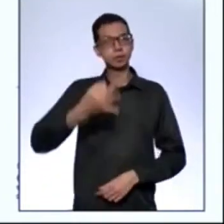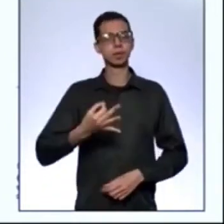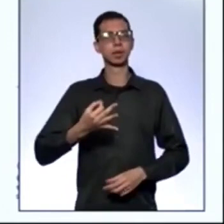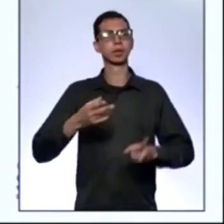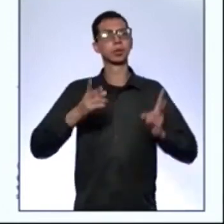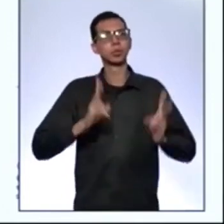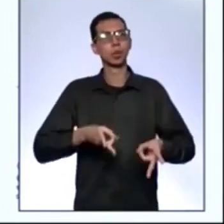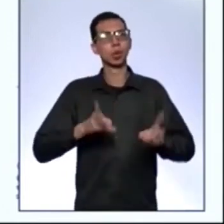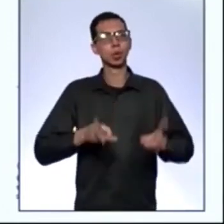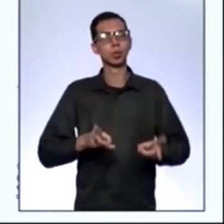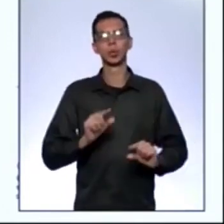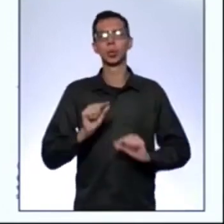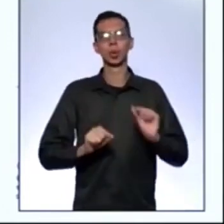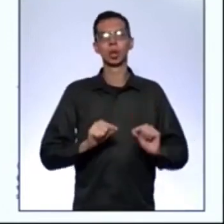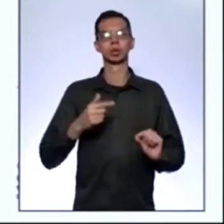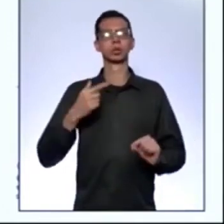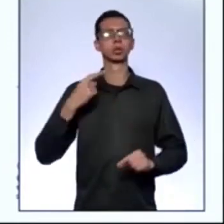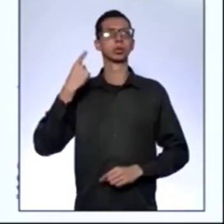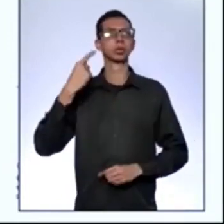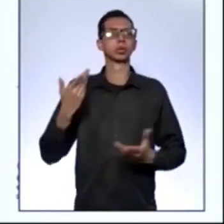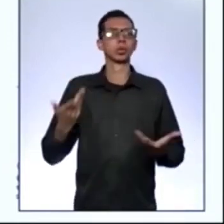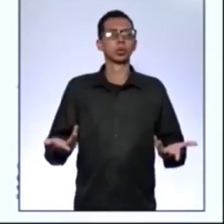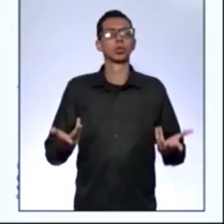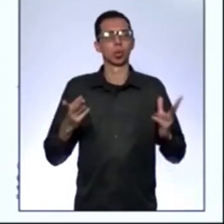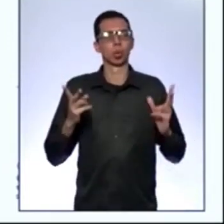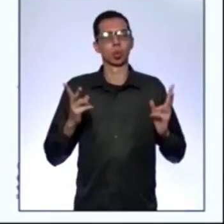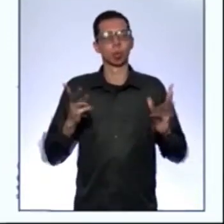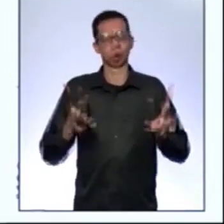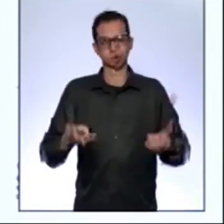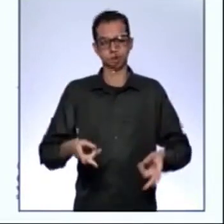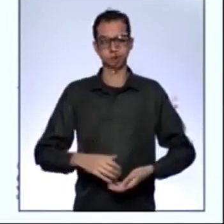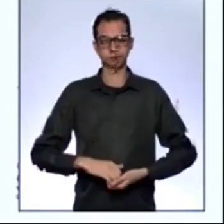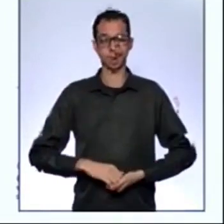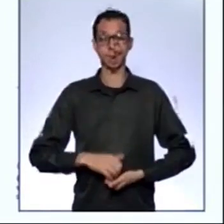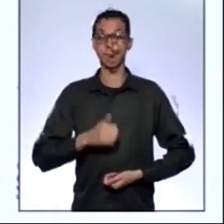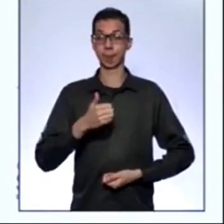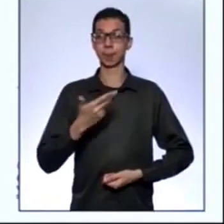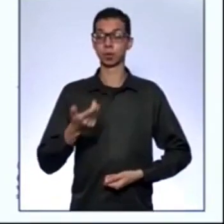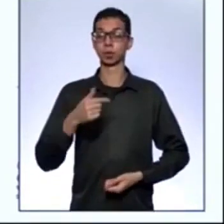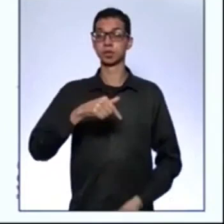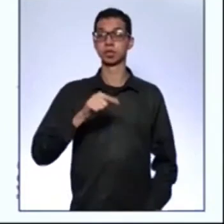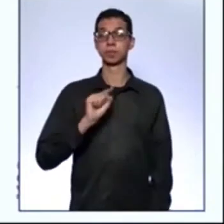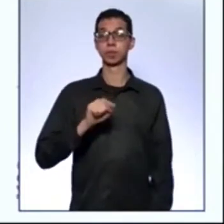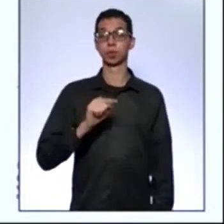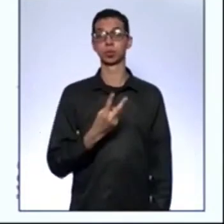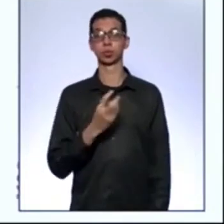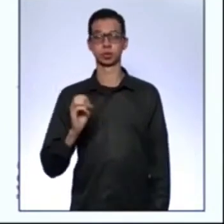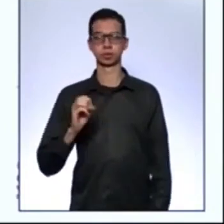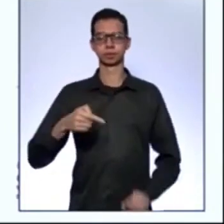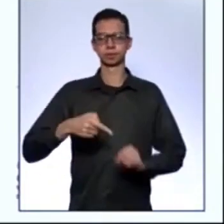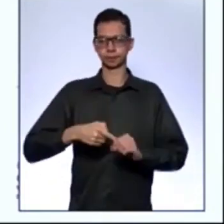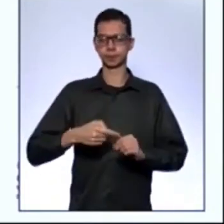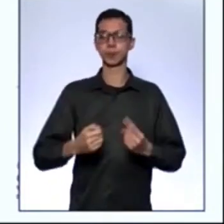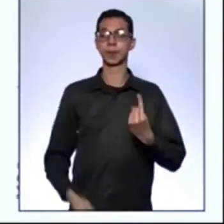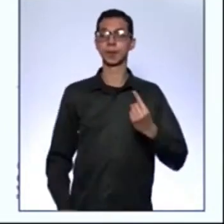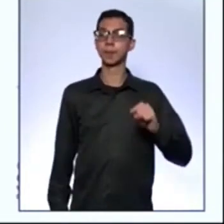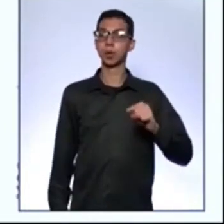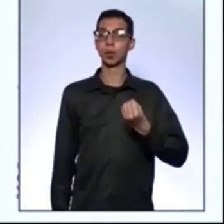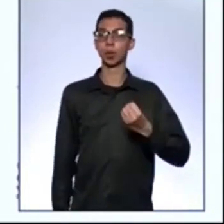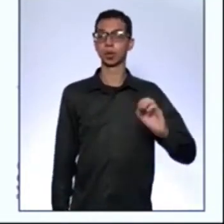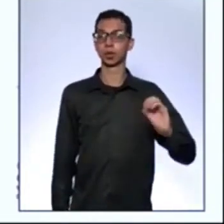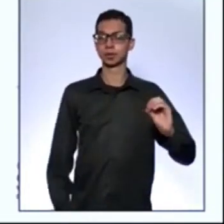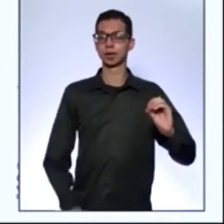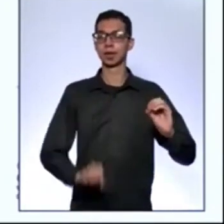Muito doendo o constante Beleza então nós temos 7200 gasolina 1800